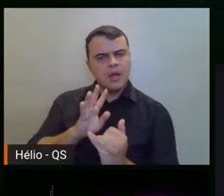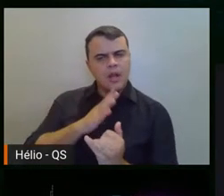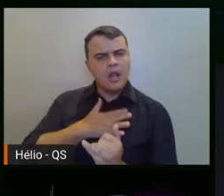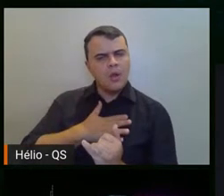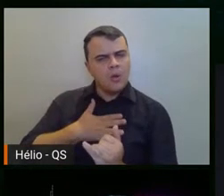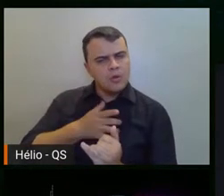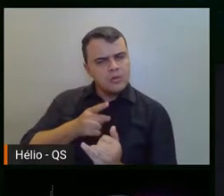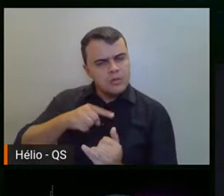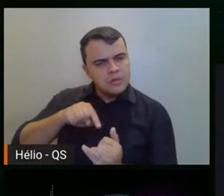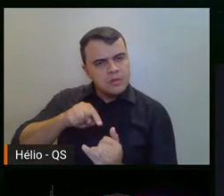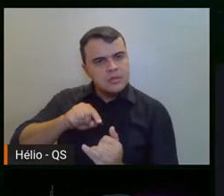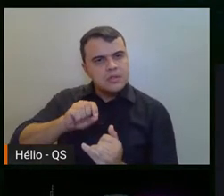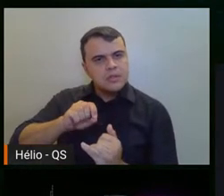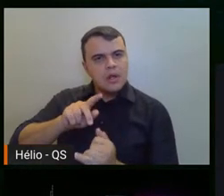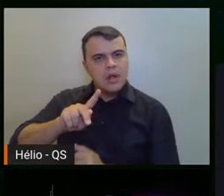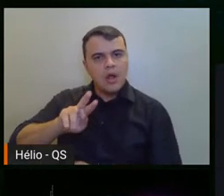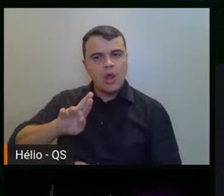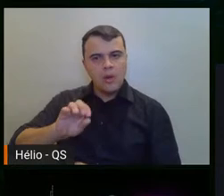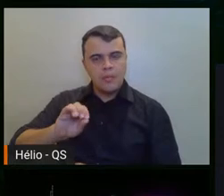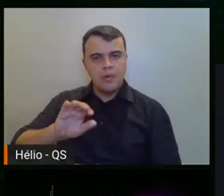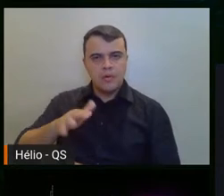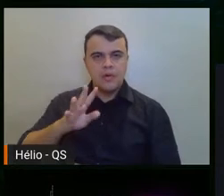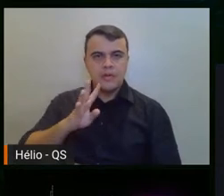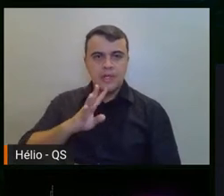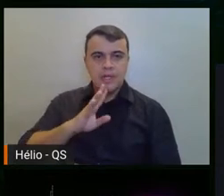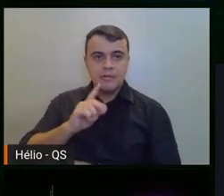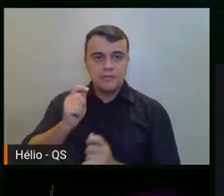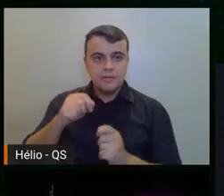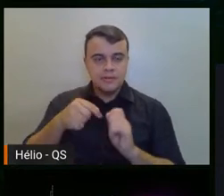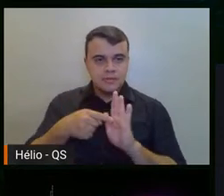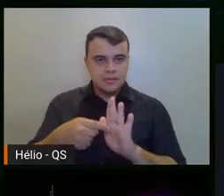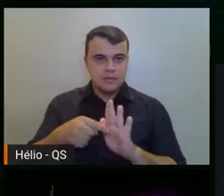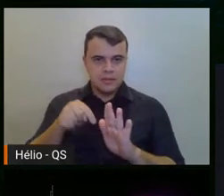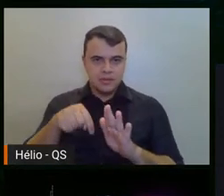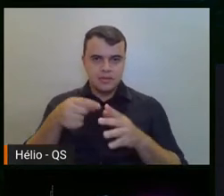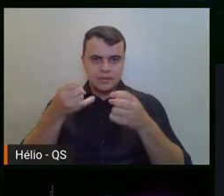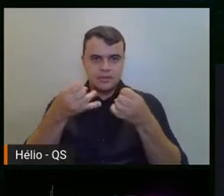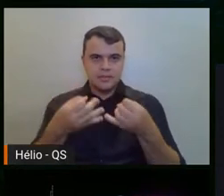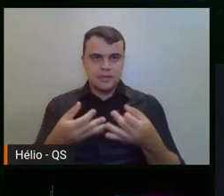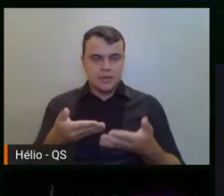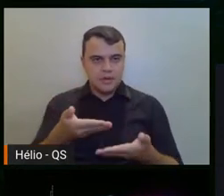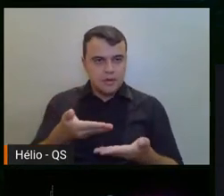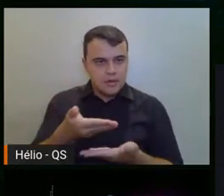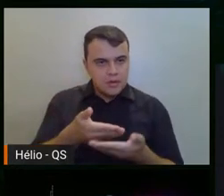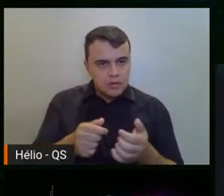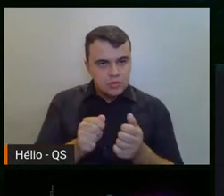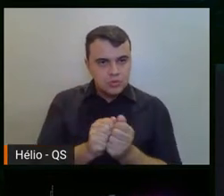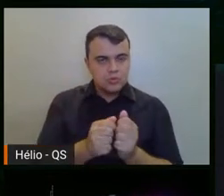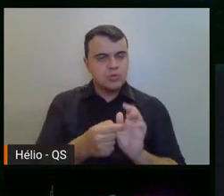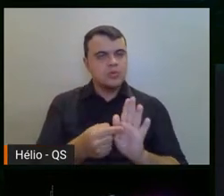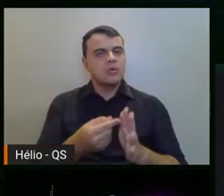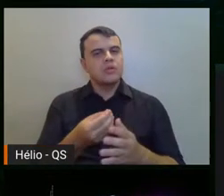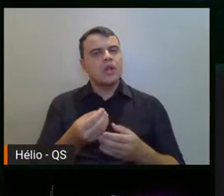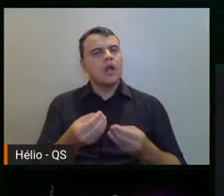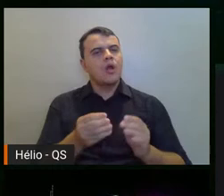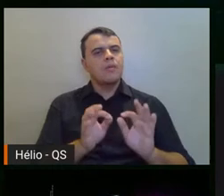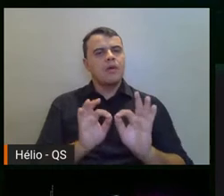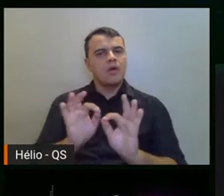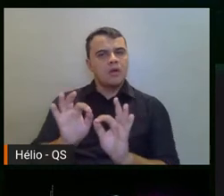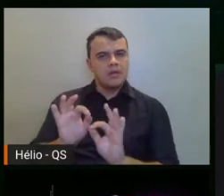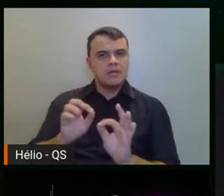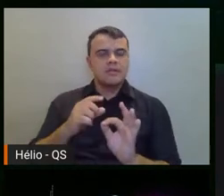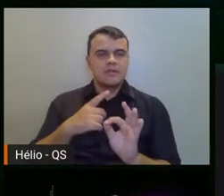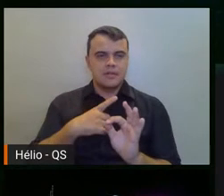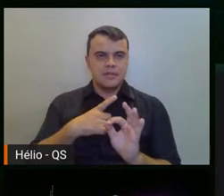as formações de pro então foi legal poder ter esse espaço aí para trocar uma ideia com vocês e mostrar como que tá organizado e